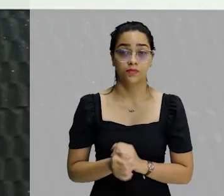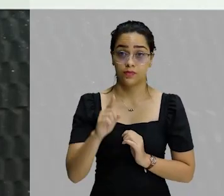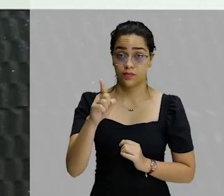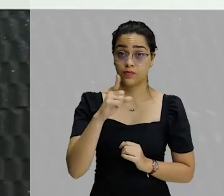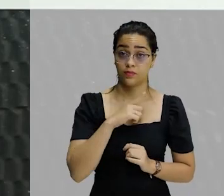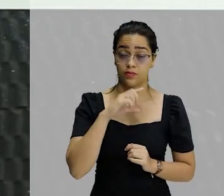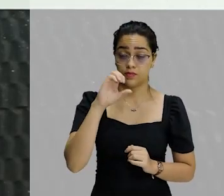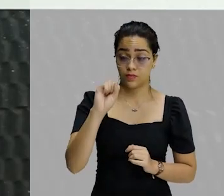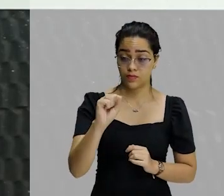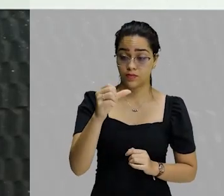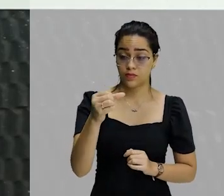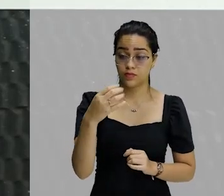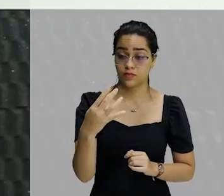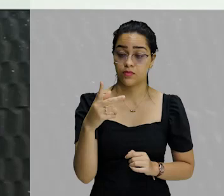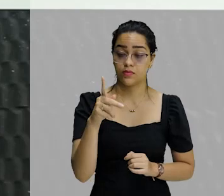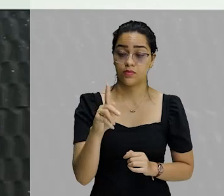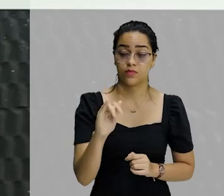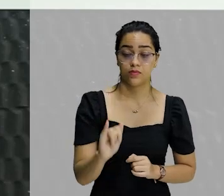864π